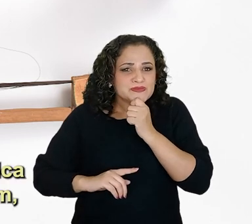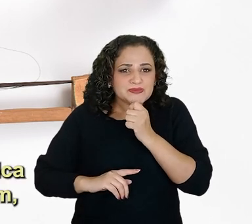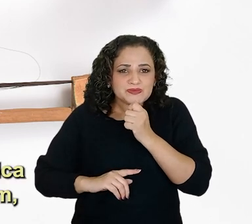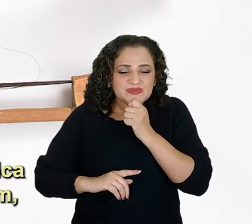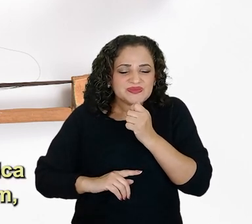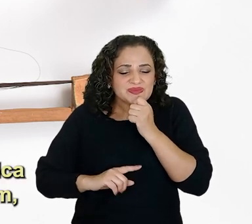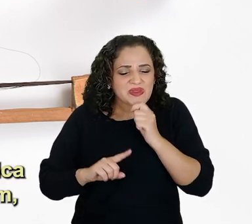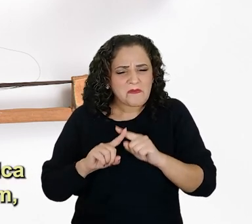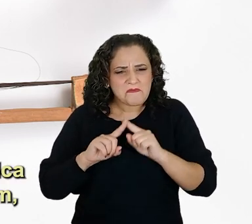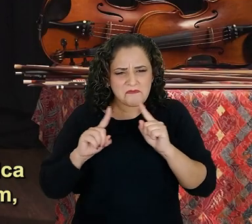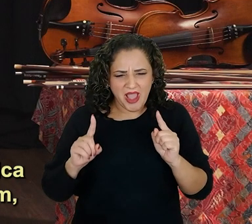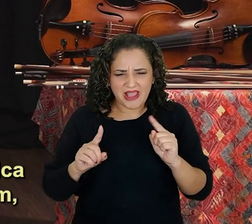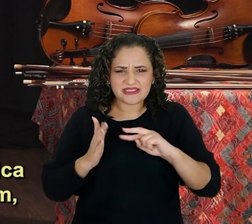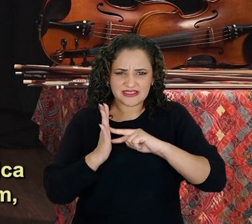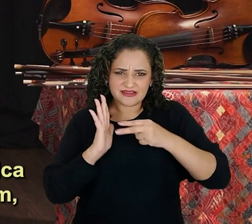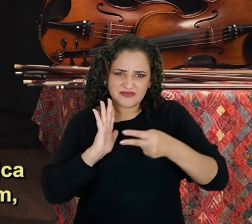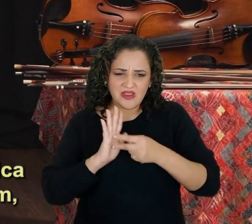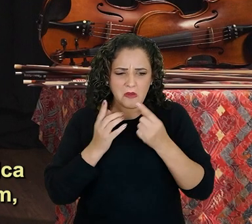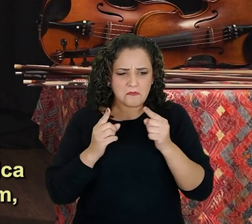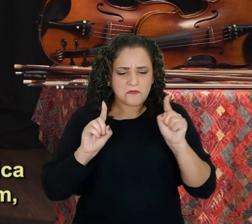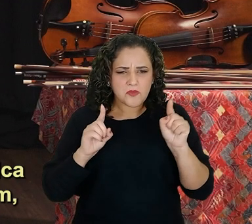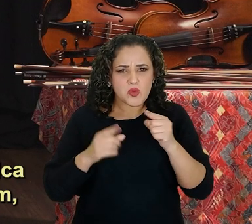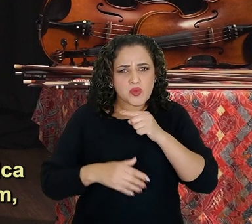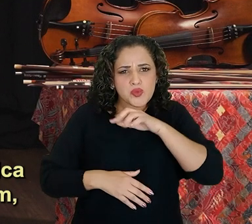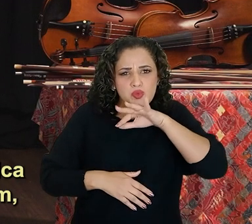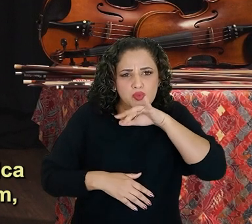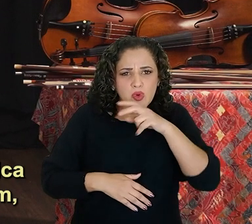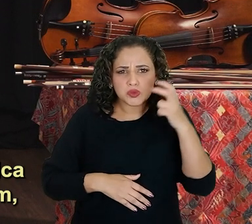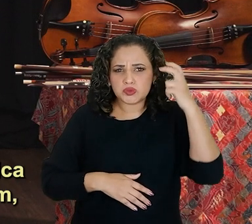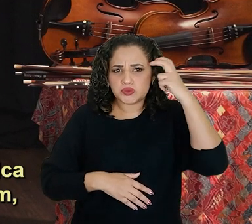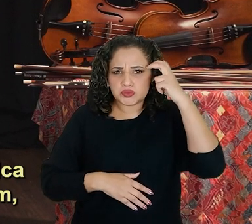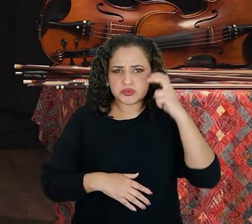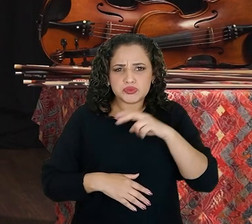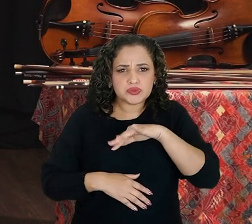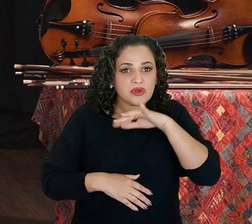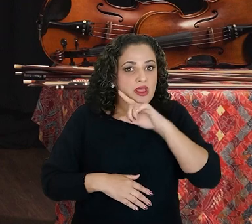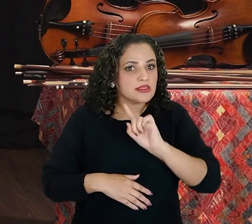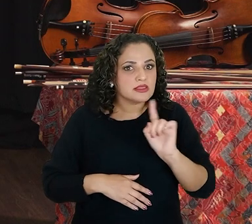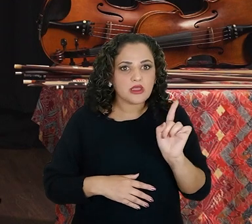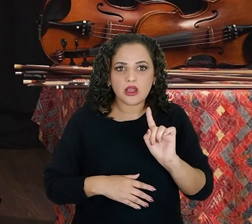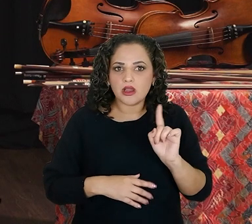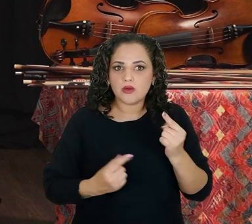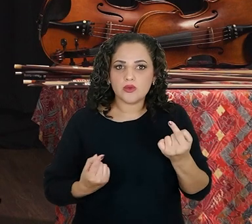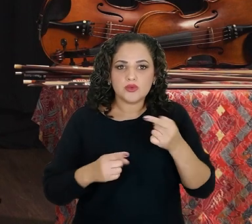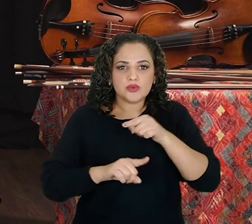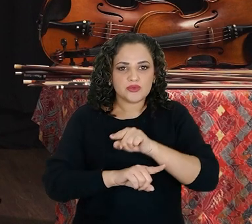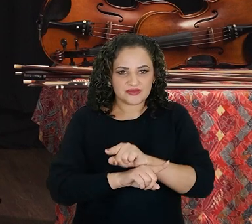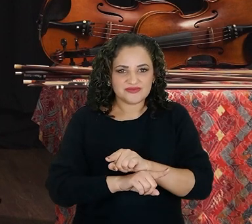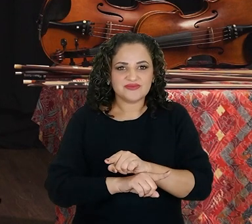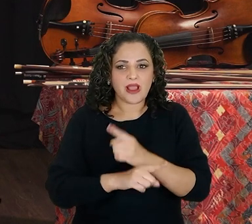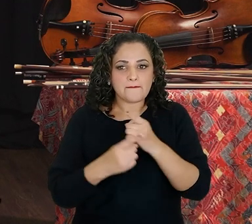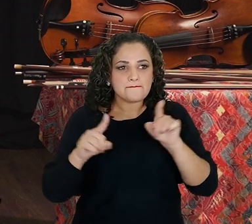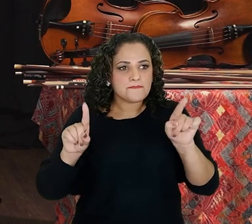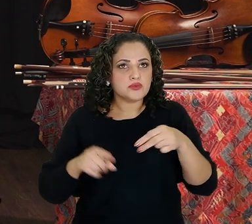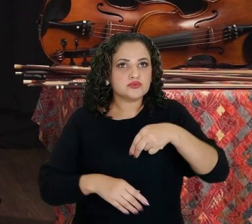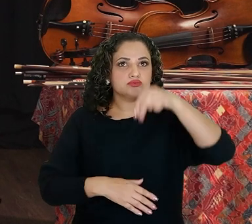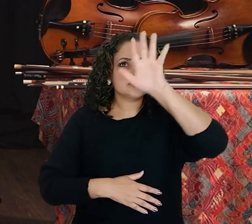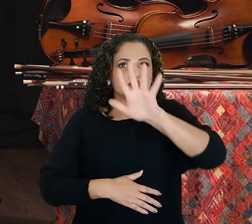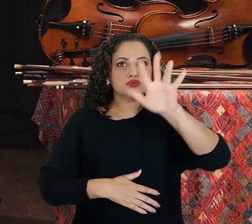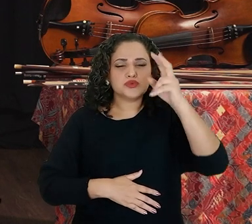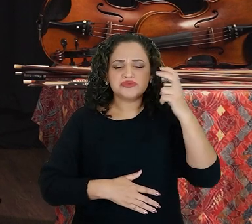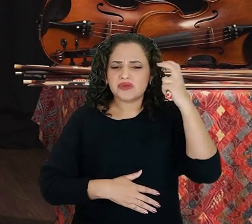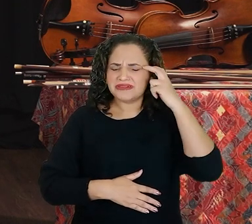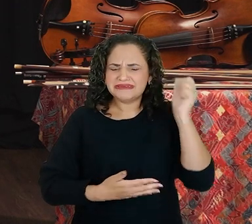mas isso não quer dizer que a música seja ruim ou que a cultura seja ruim muito pelo contrário a busca nordestina cultura